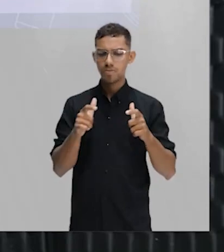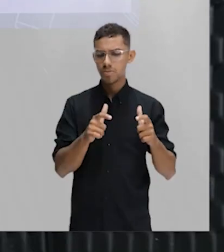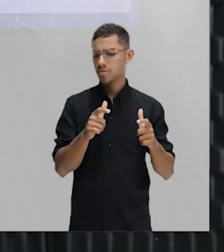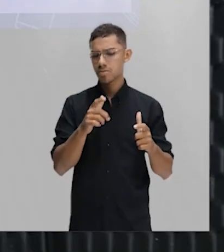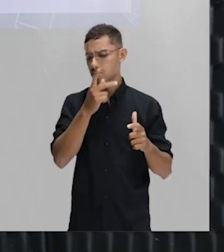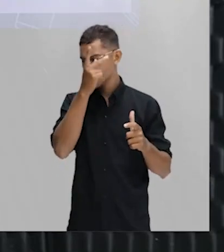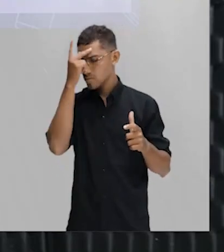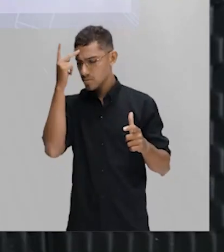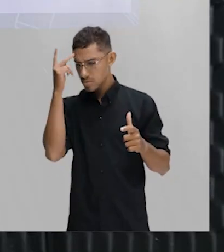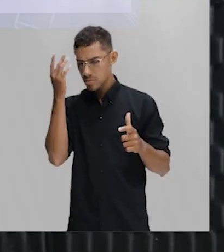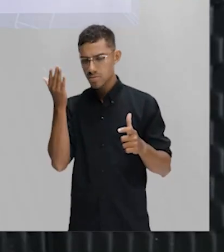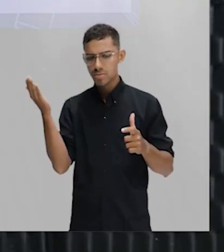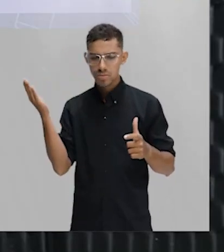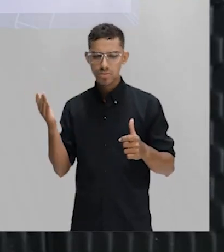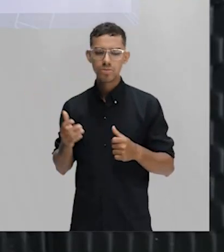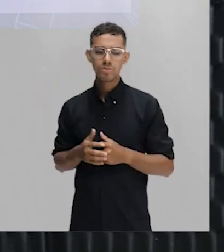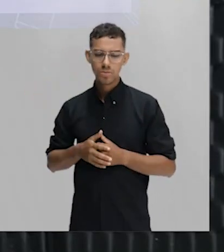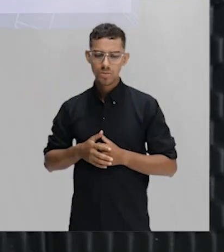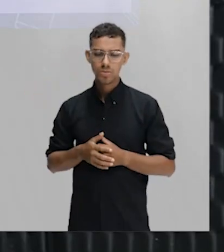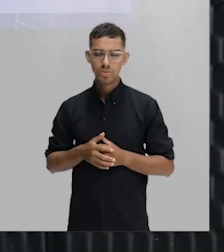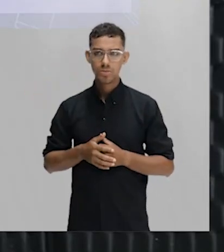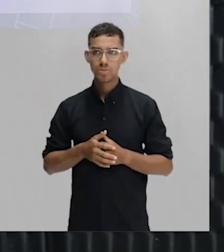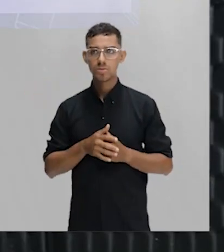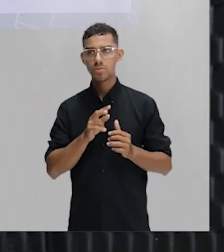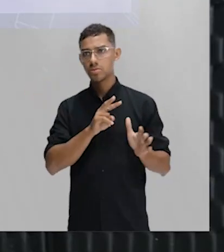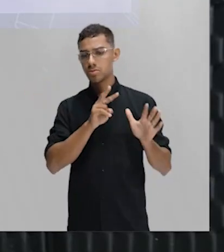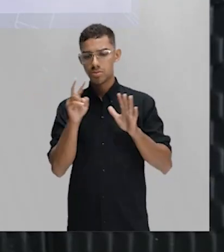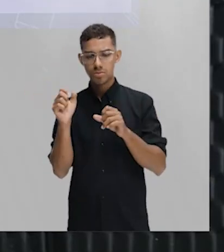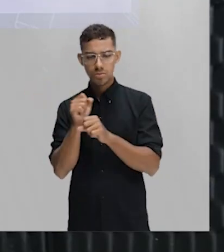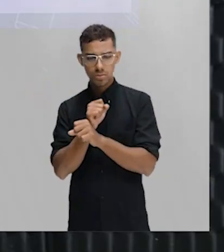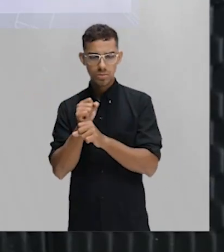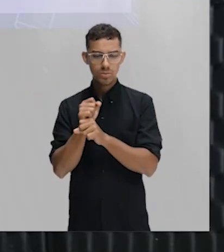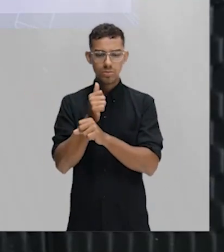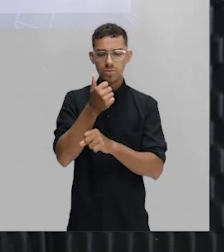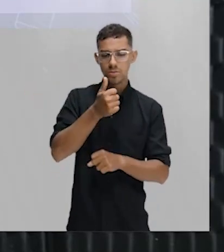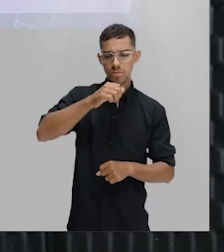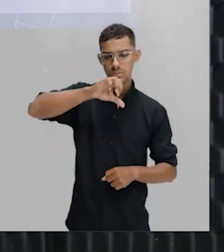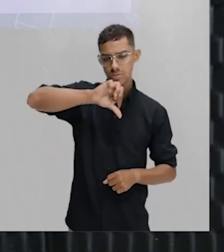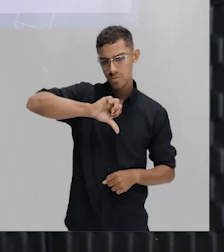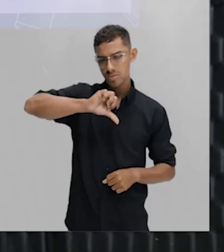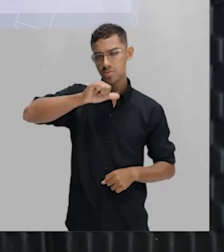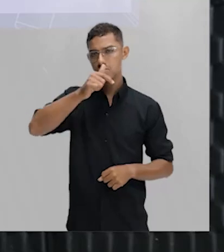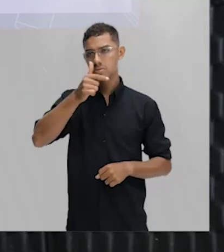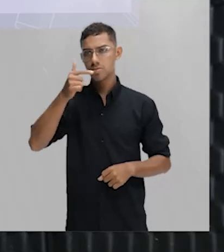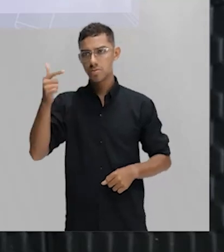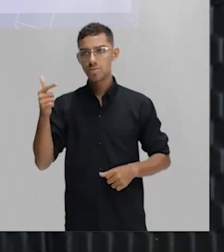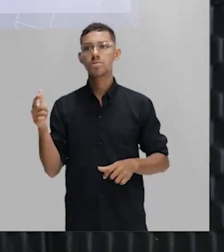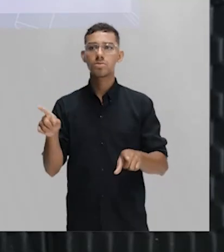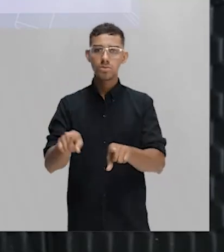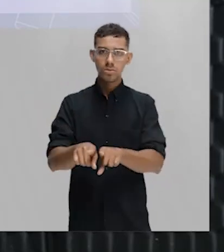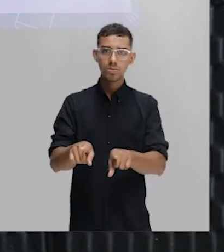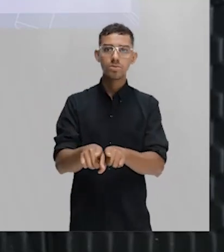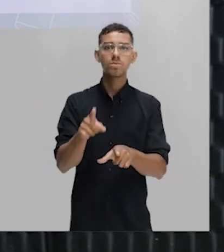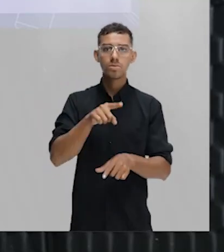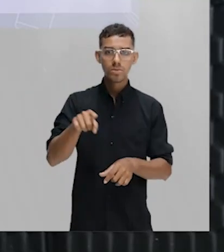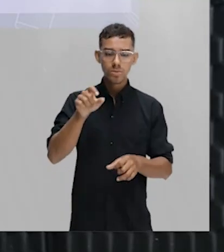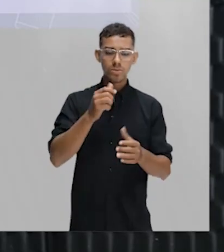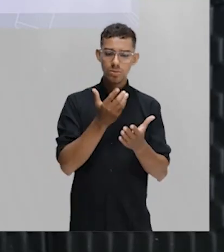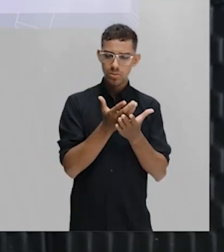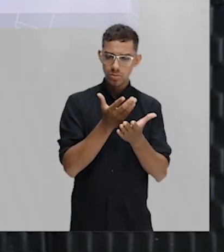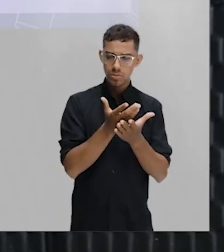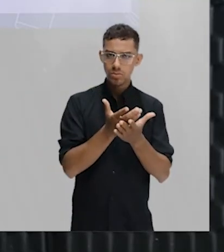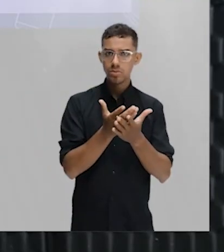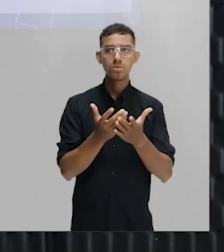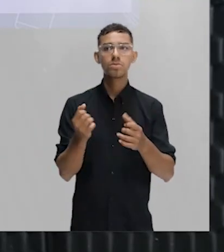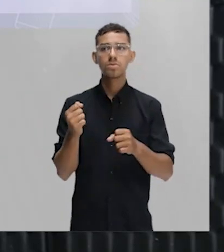essas pessoas? Eles só vão participar da Semana de Arte Moderna em 1922 e que vocês vão ter que estudar muito em 2022, porque é o centenário da Semana de